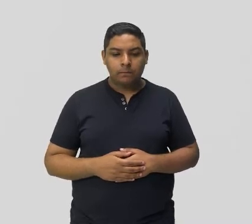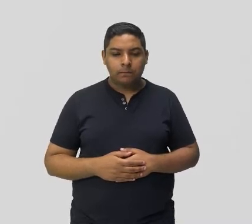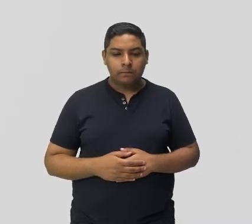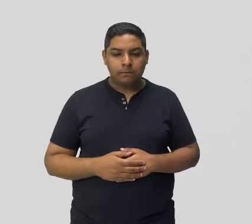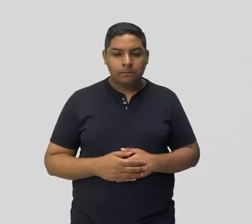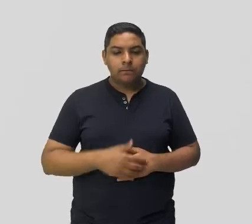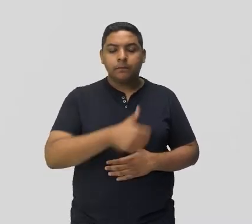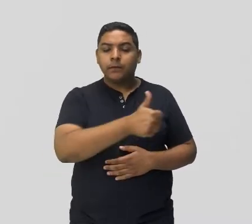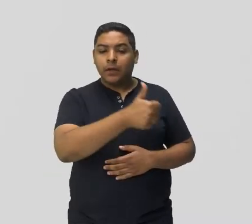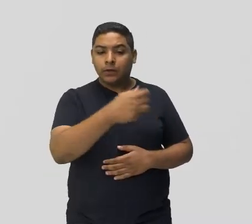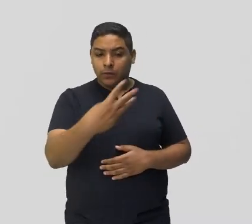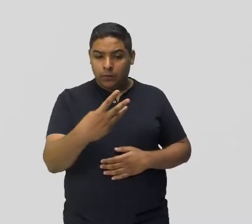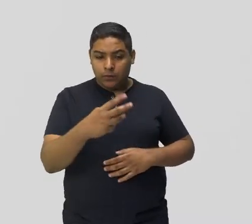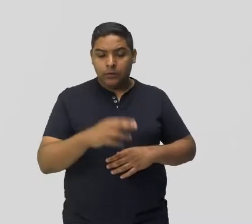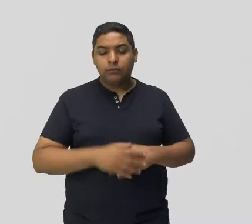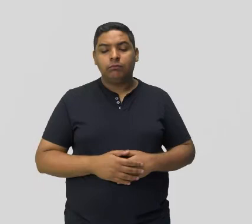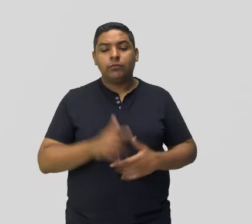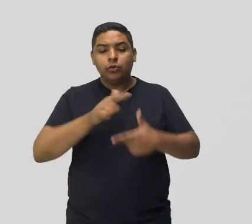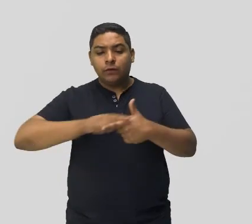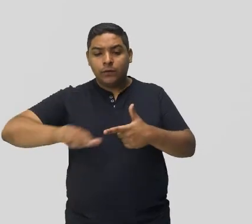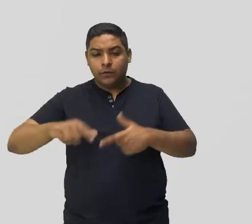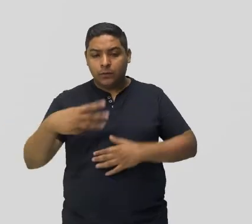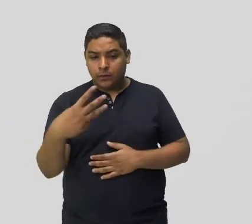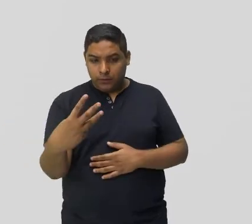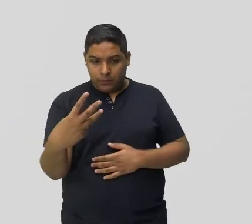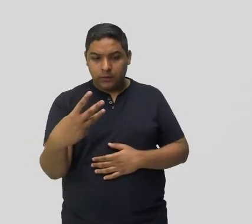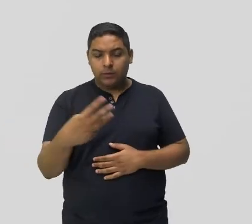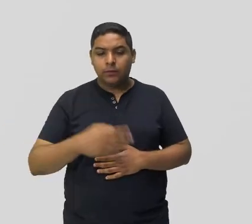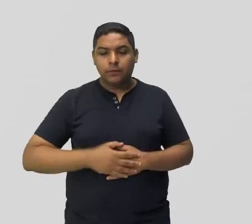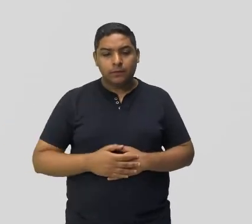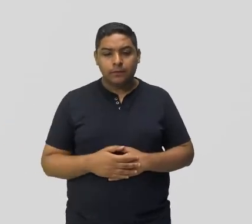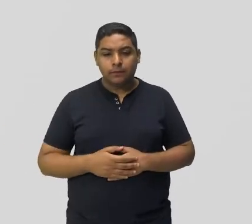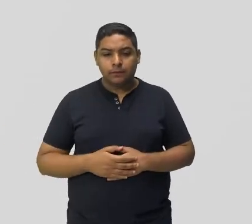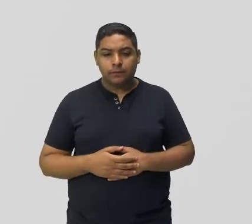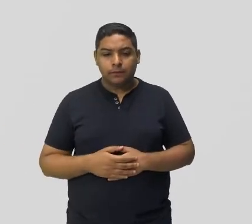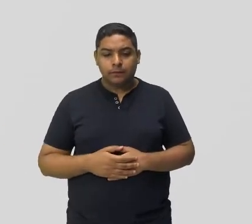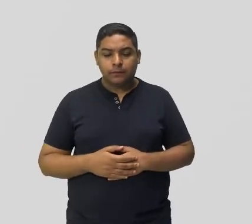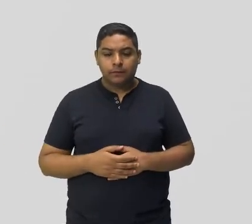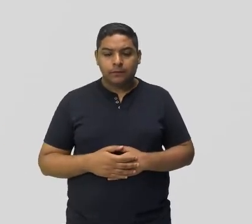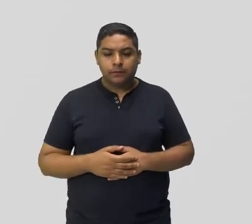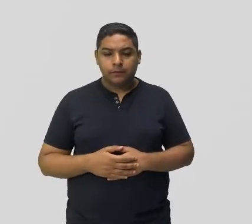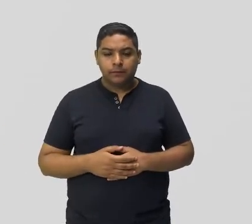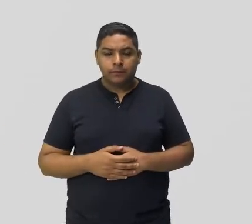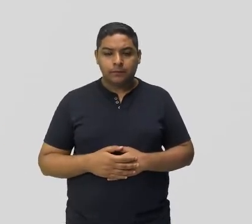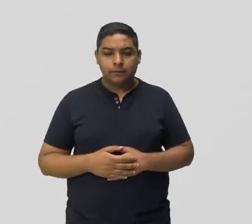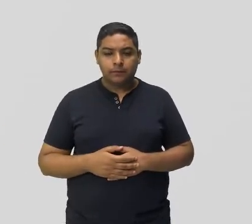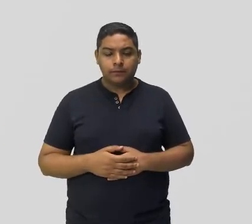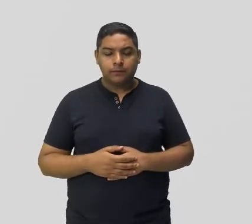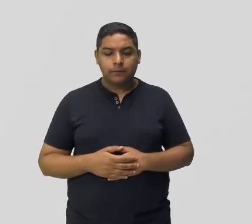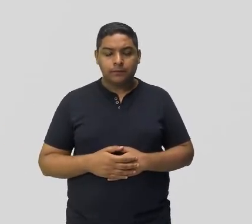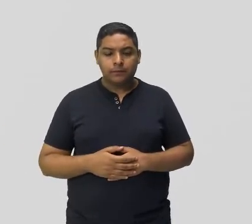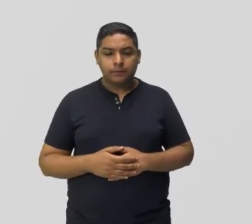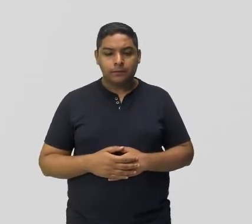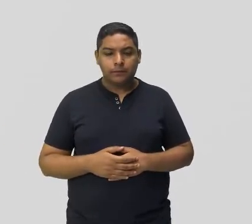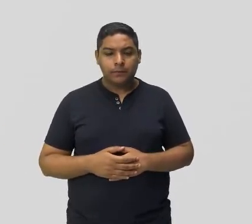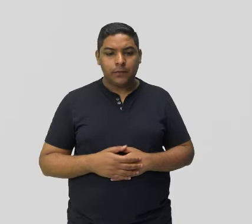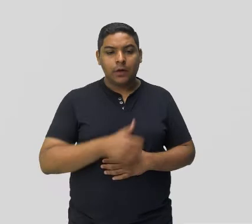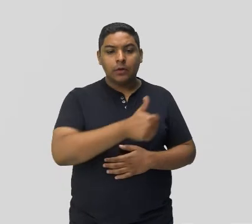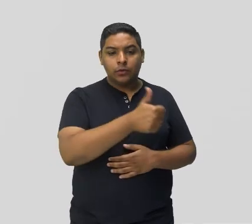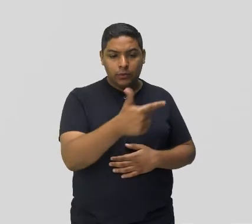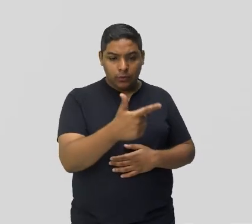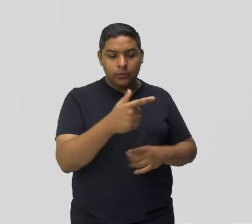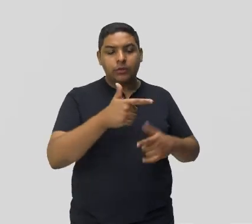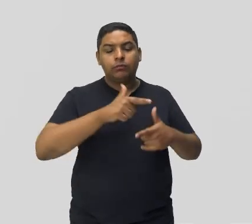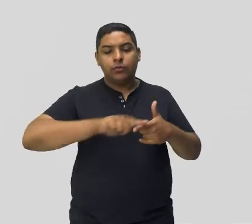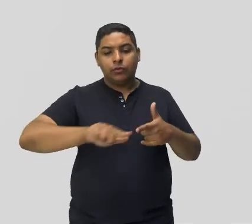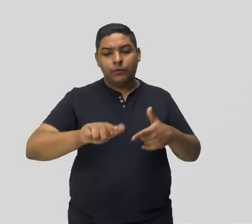12 dividido por 3, 4. 4 vezes 1, 4. Pronto. 12 dividido por 6,